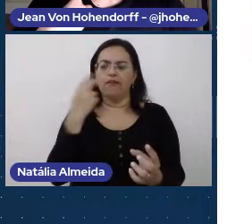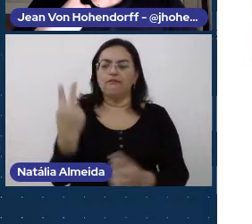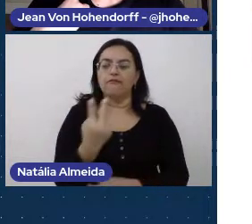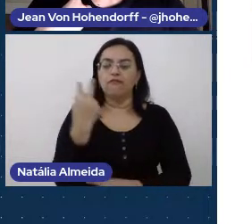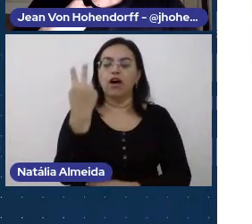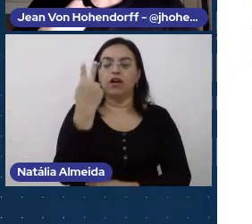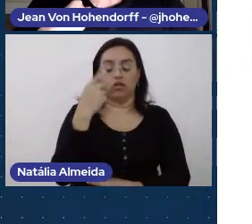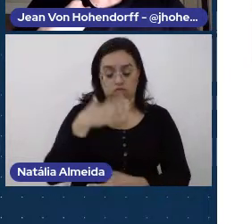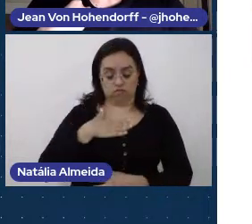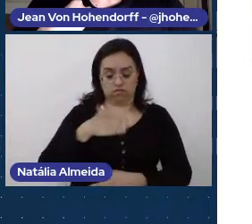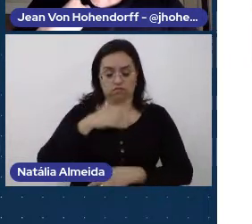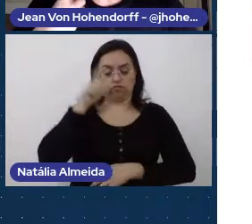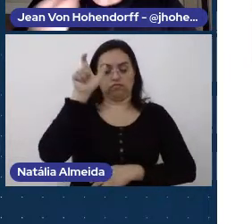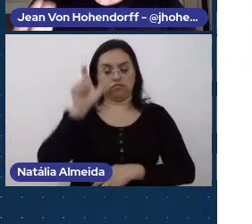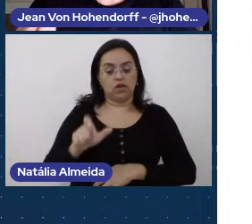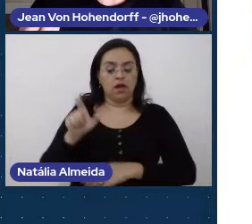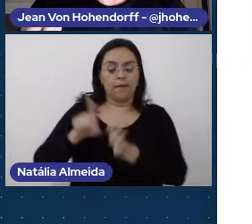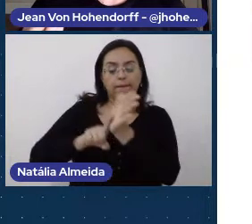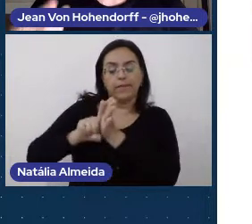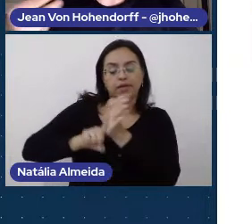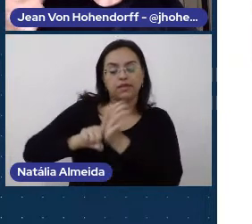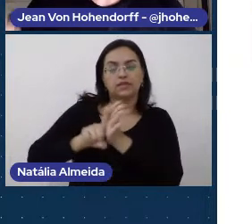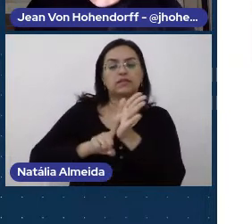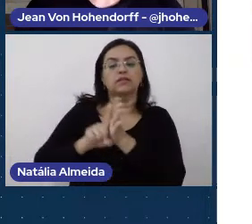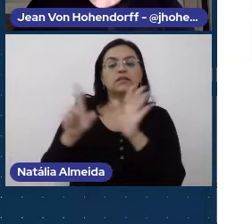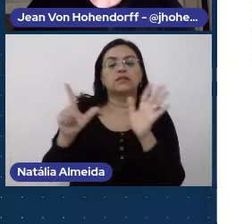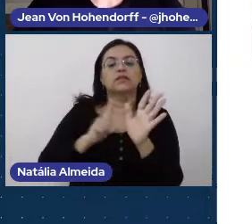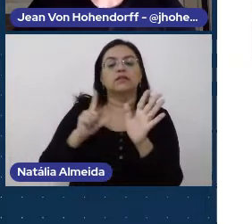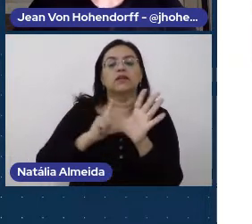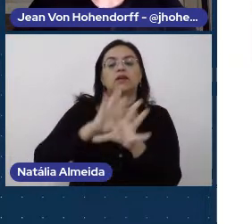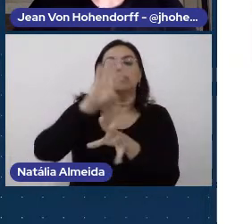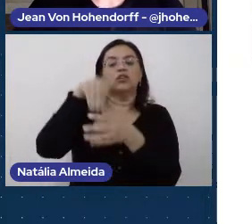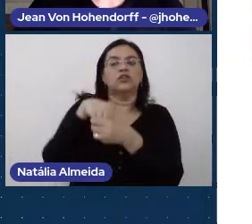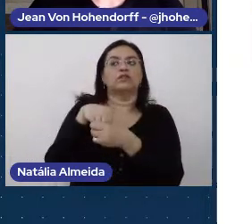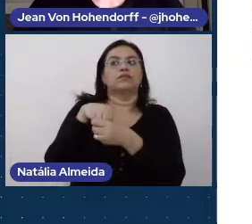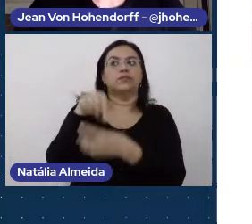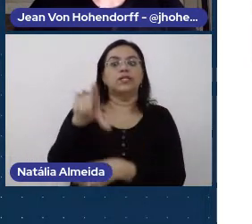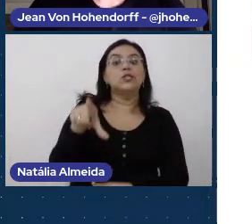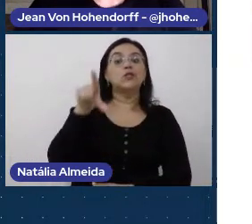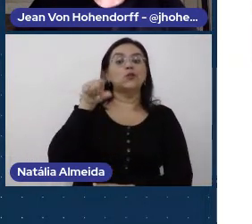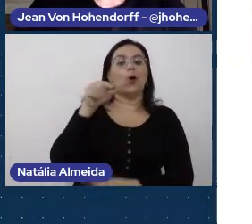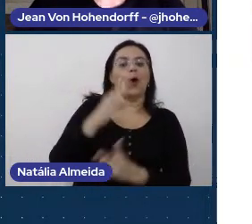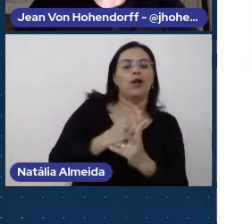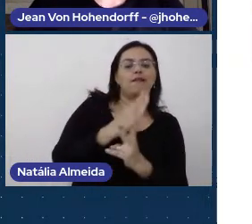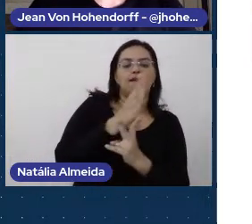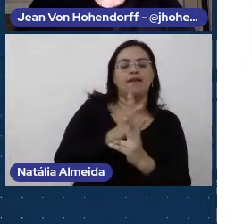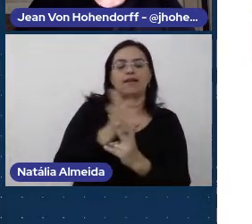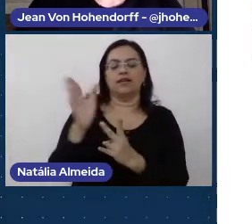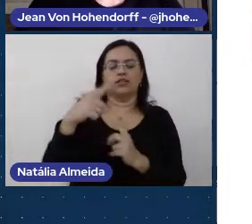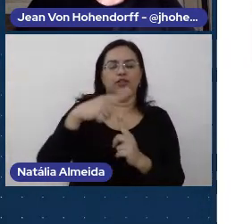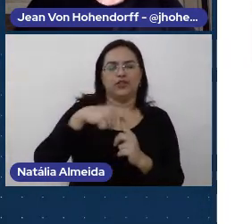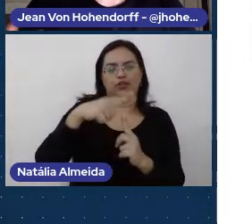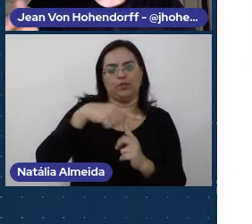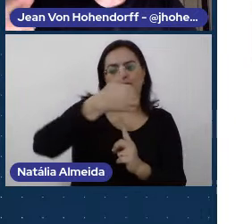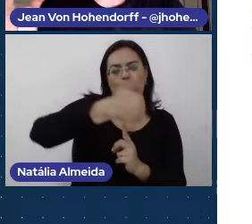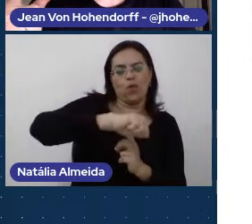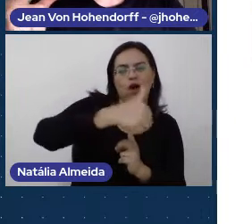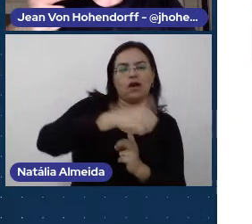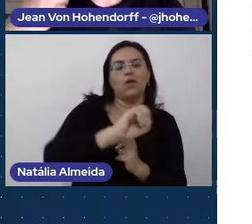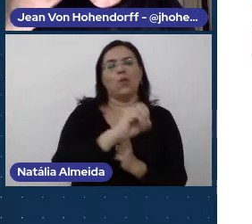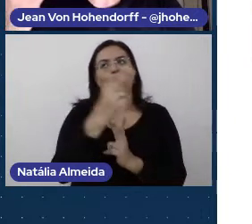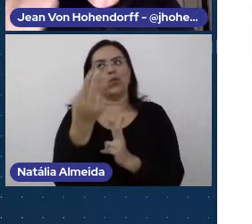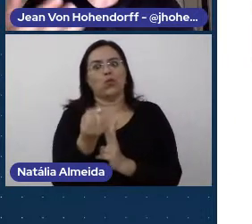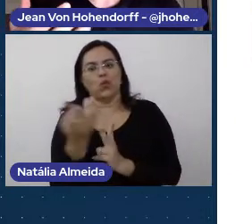próprio pesquisador ou da própria pesquisadora vão estar implicados na opção por esse tipo de abordagem de pesquisa. Então,